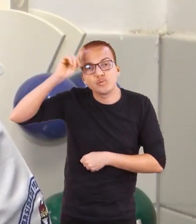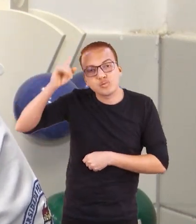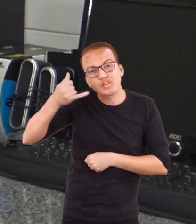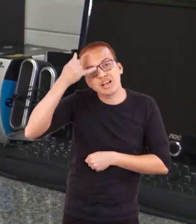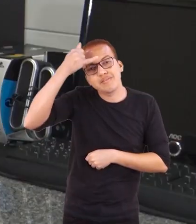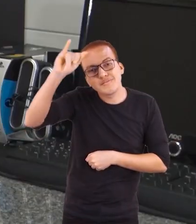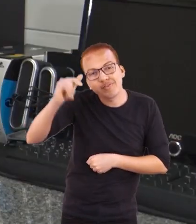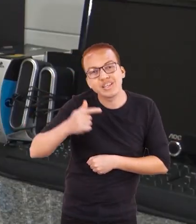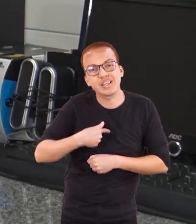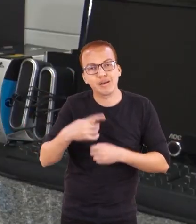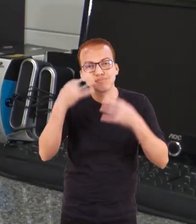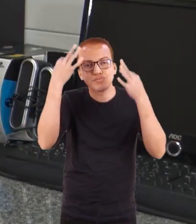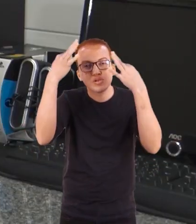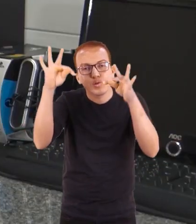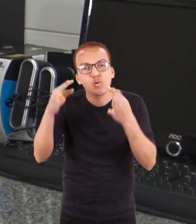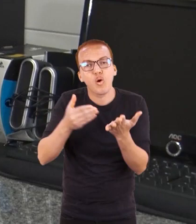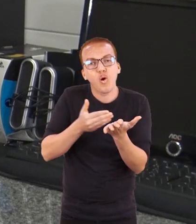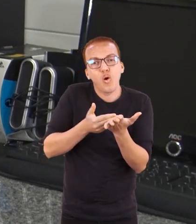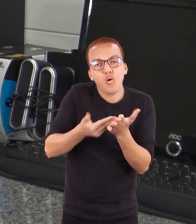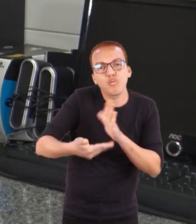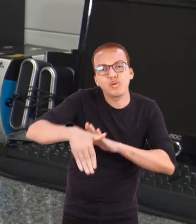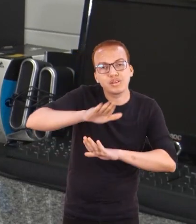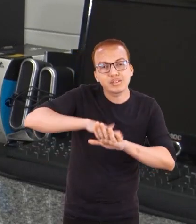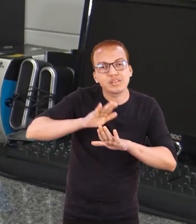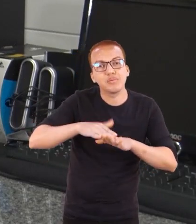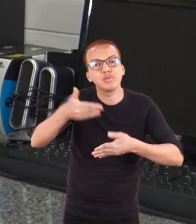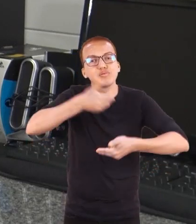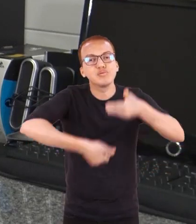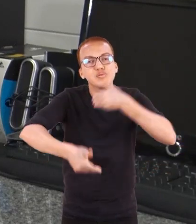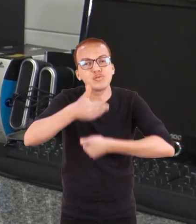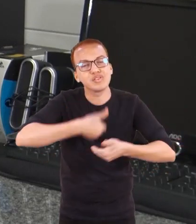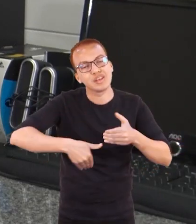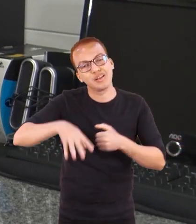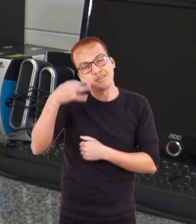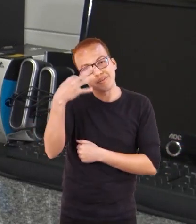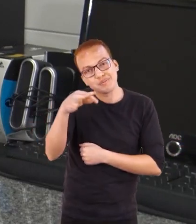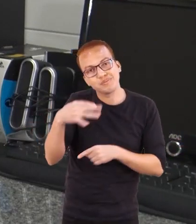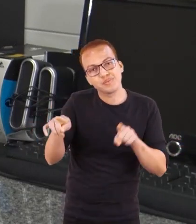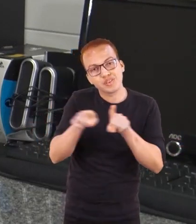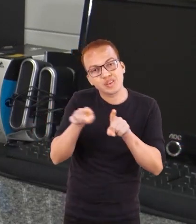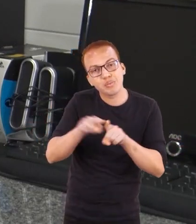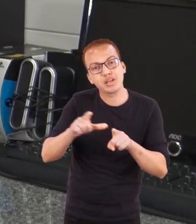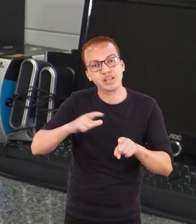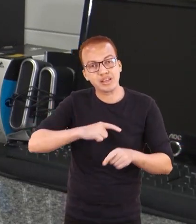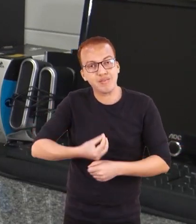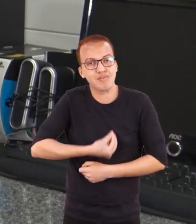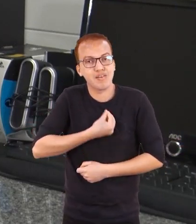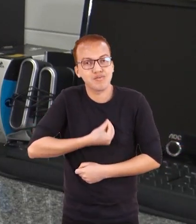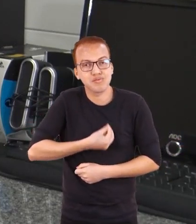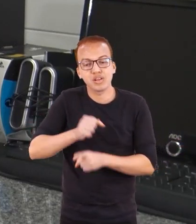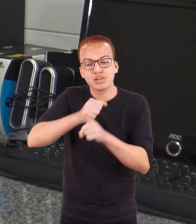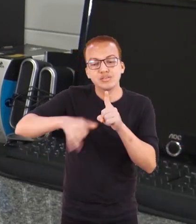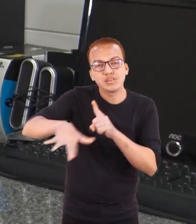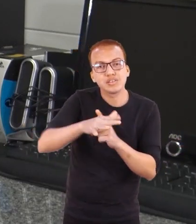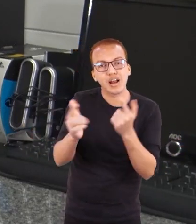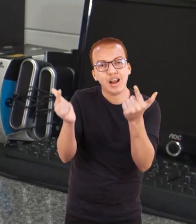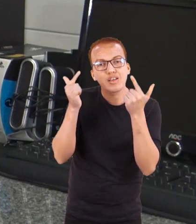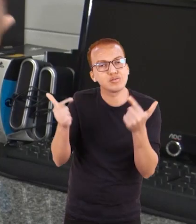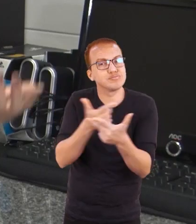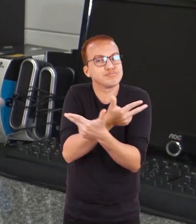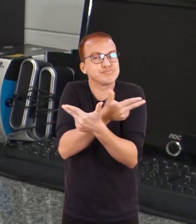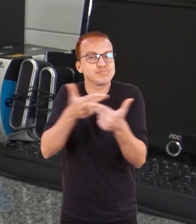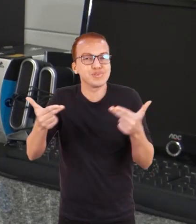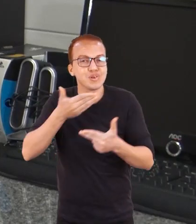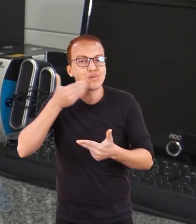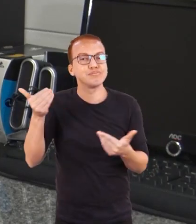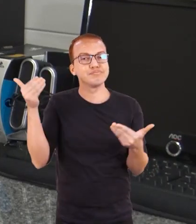dia a dia, a fim de evitar gatilhos, a fim de saber lidar melhor com sua dor e, consequentemente, conseguir participar de atividades